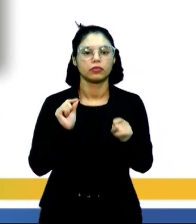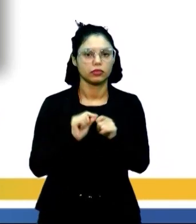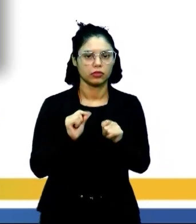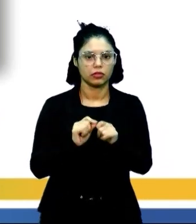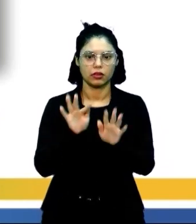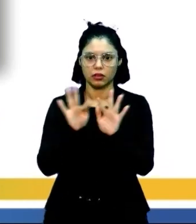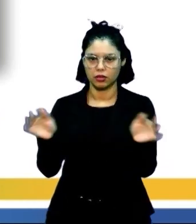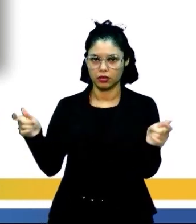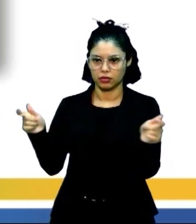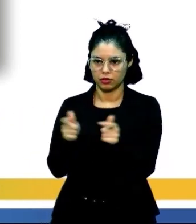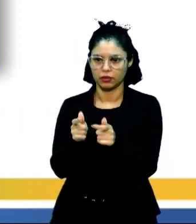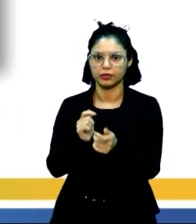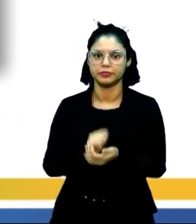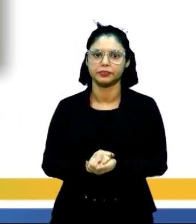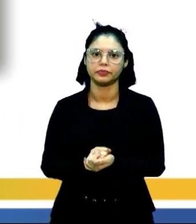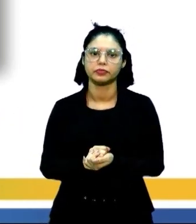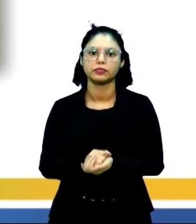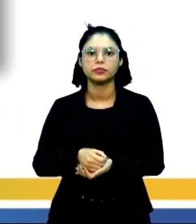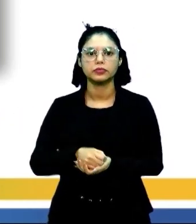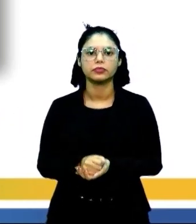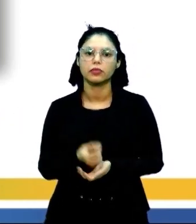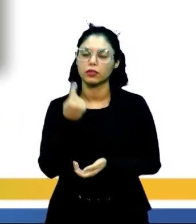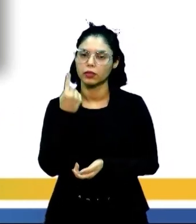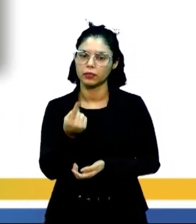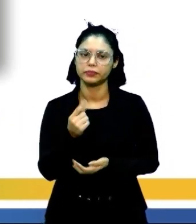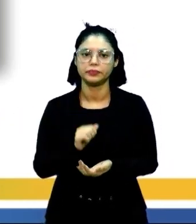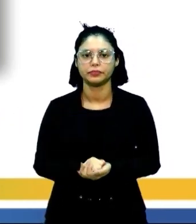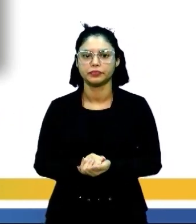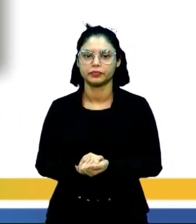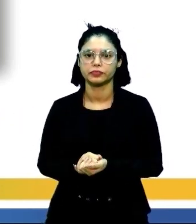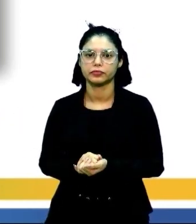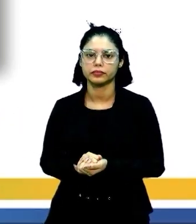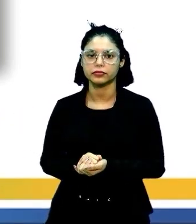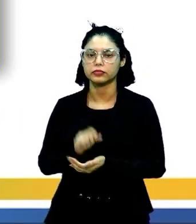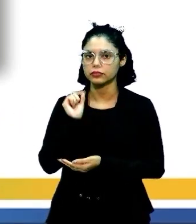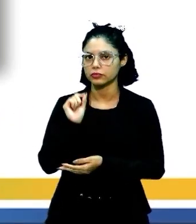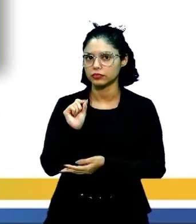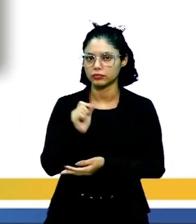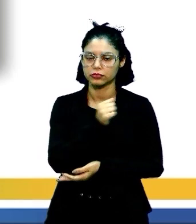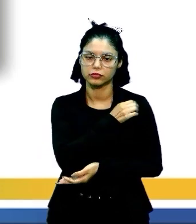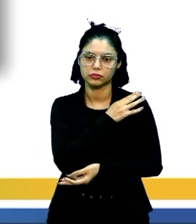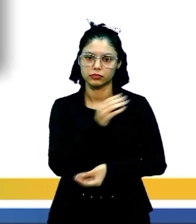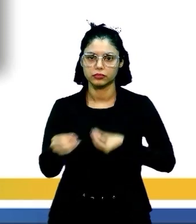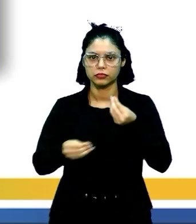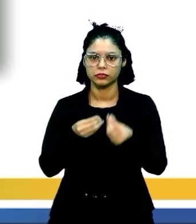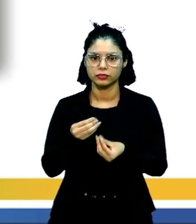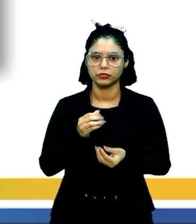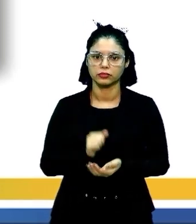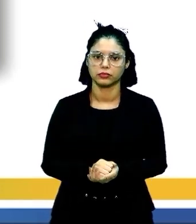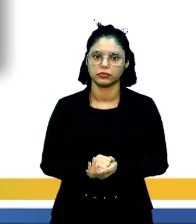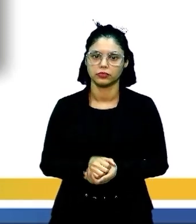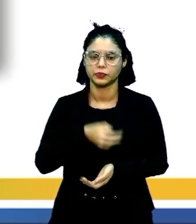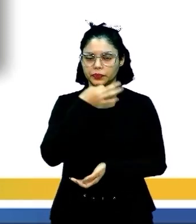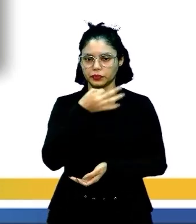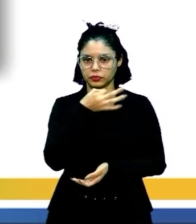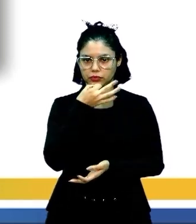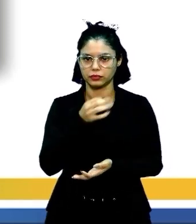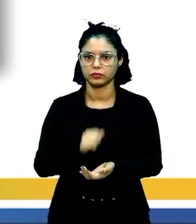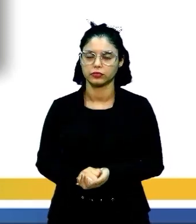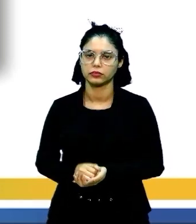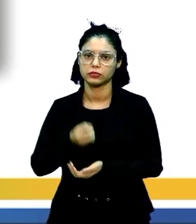frases bem curtas. Então vamos lá. Número 1 está definindo o preconceito como